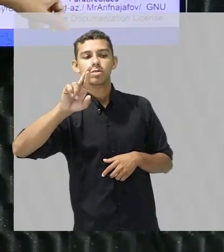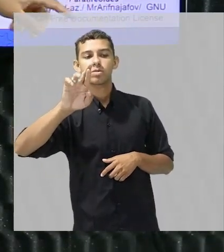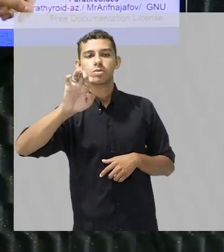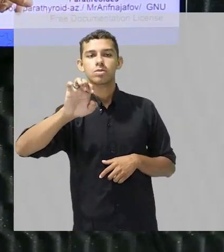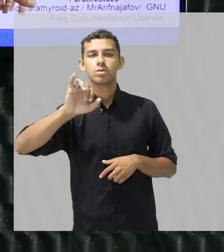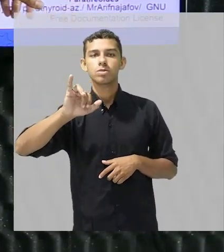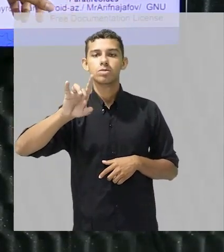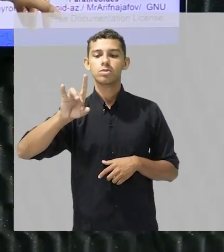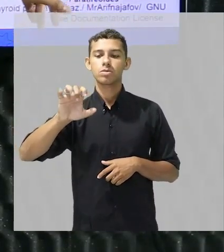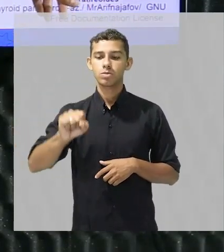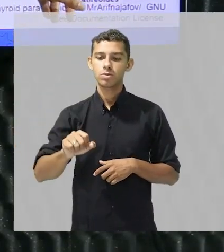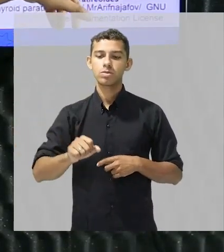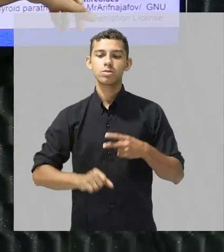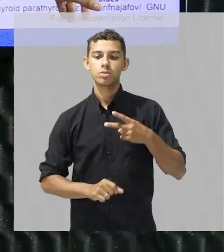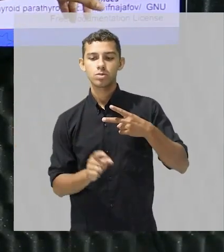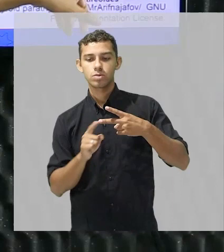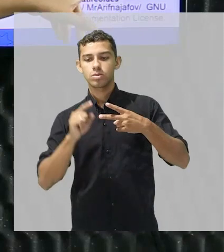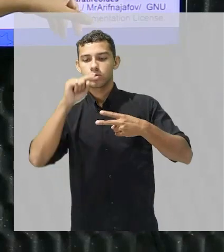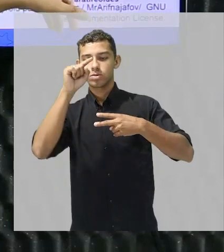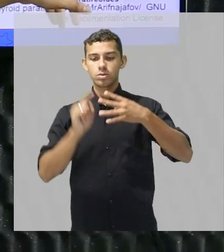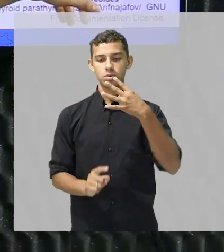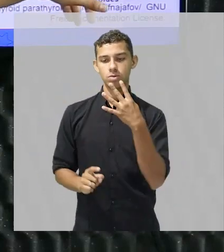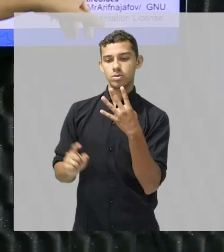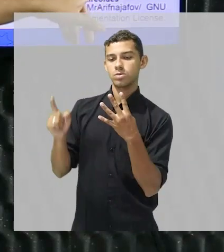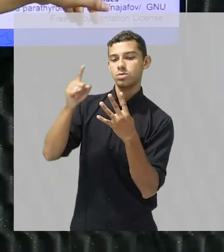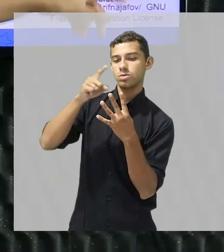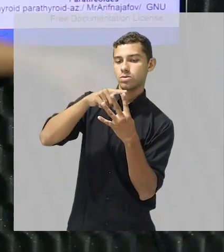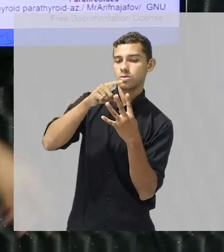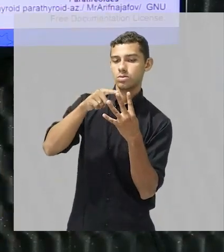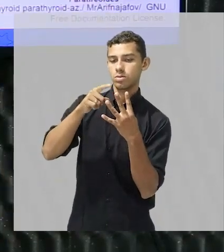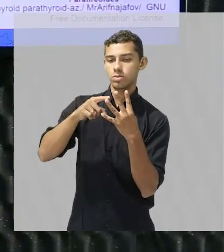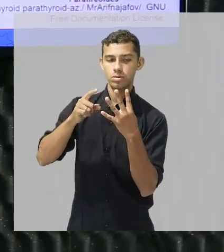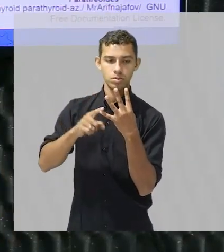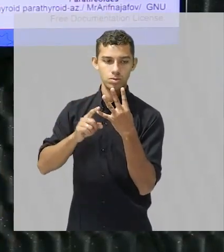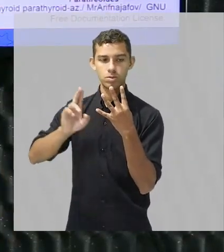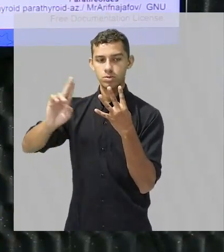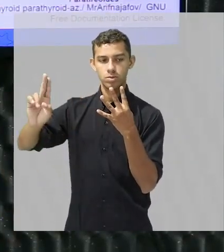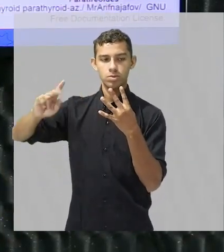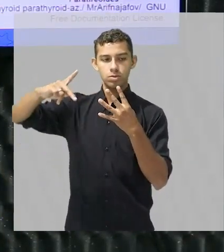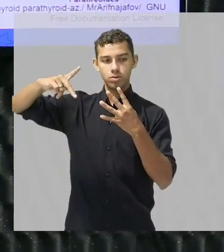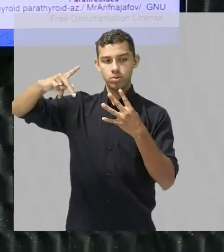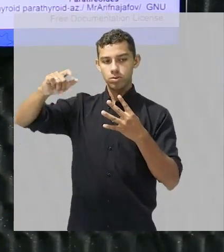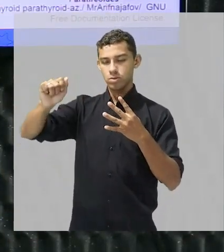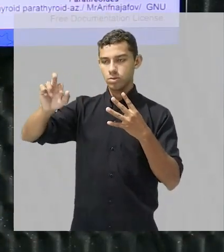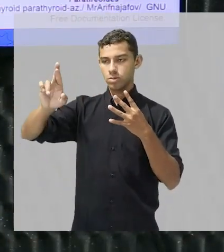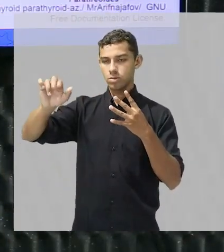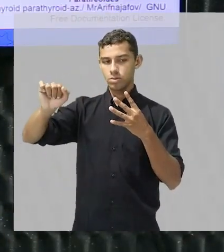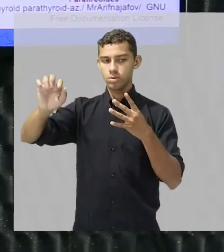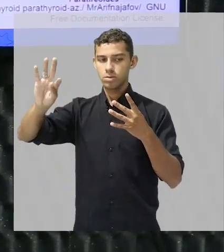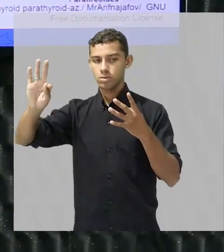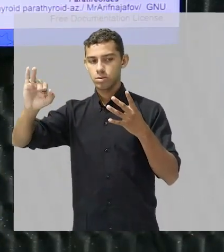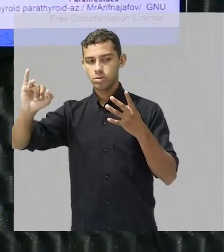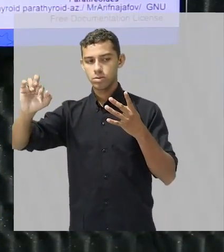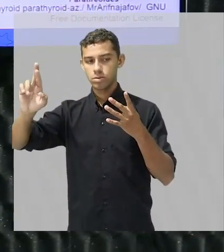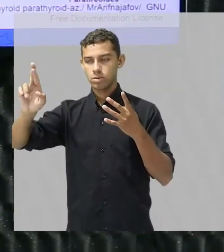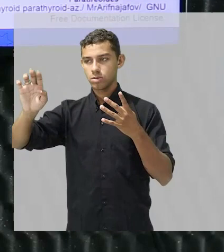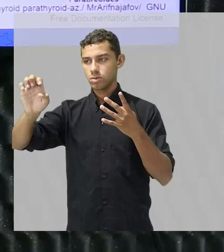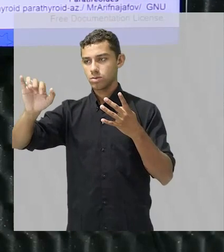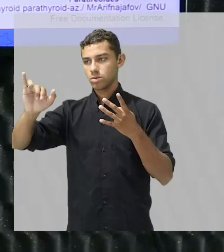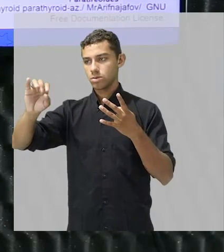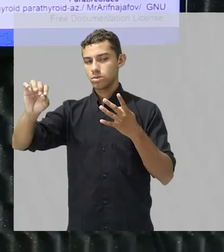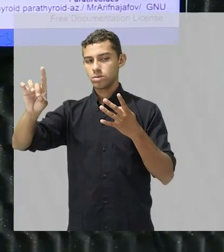aqui, e tem 4 glândulas que vocês estão vendo aqui, ó, que está sendo destacada, nós chamamos de paratireoide, tá? As